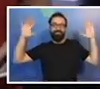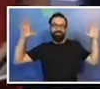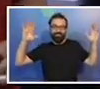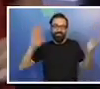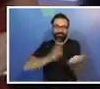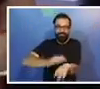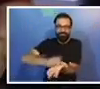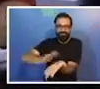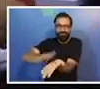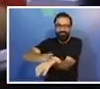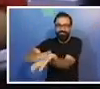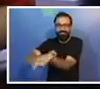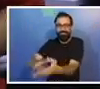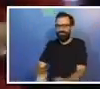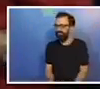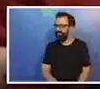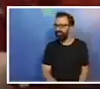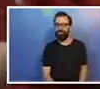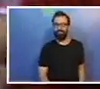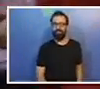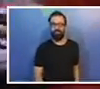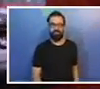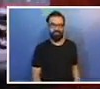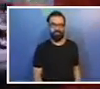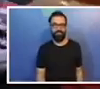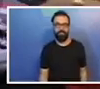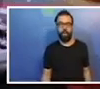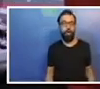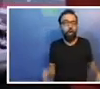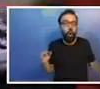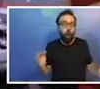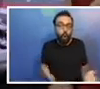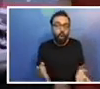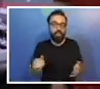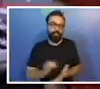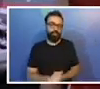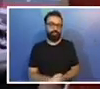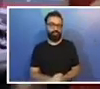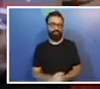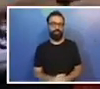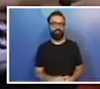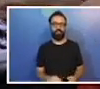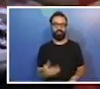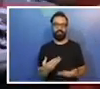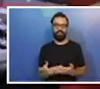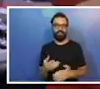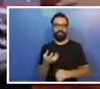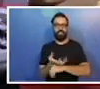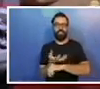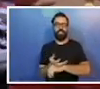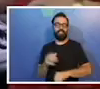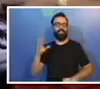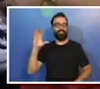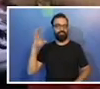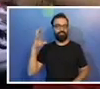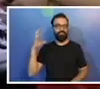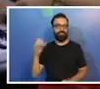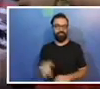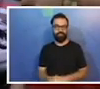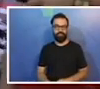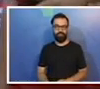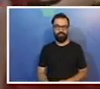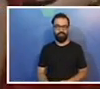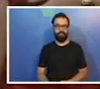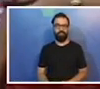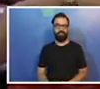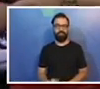guerreiros, tão firmes até agora e vamos continuar. Hoje nós vamos ter a aula de ciências, a nossa quarta aula da